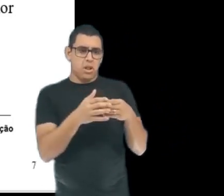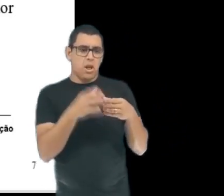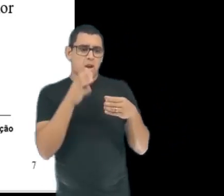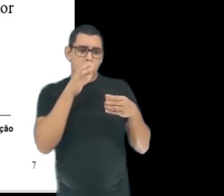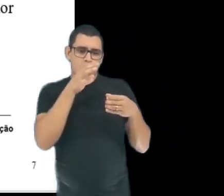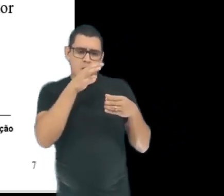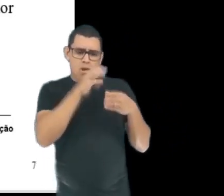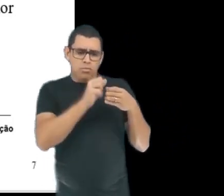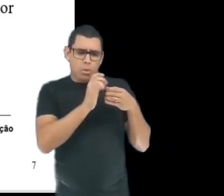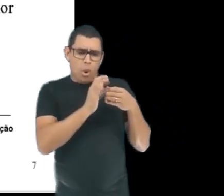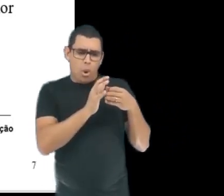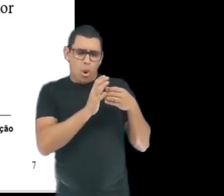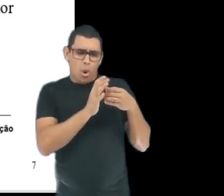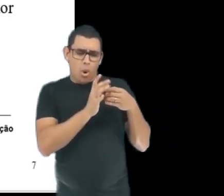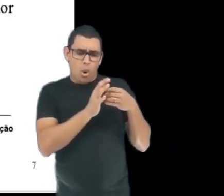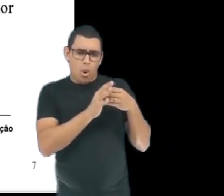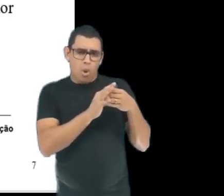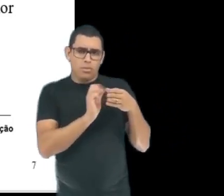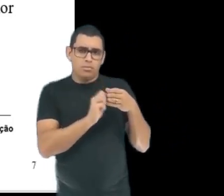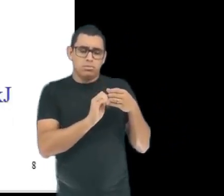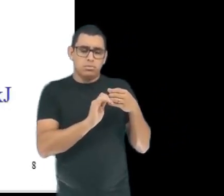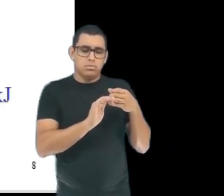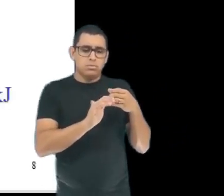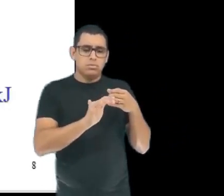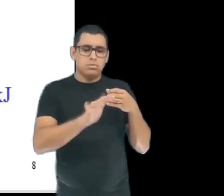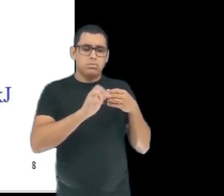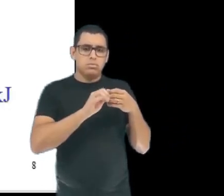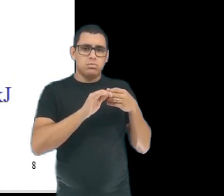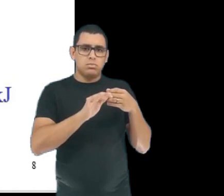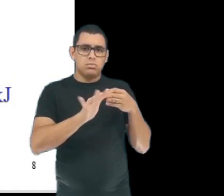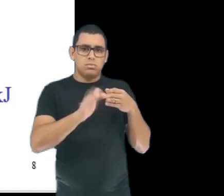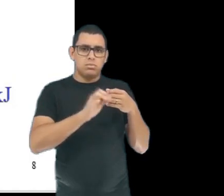a gente pode classificar a reação como exotérmica, certo?